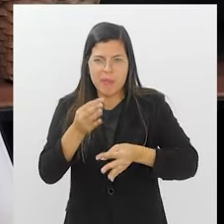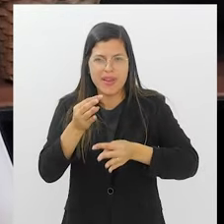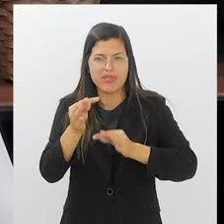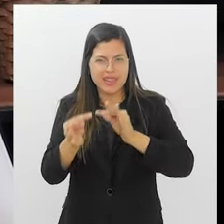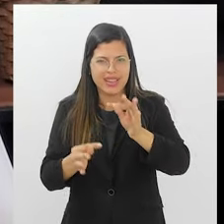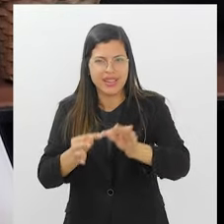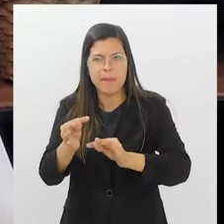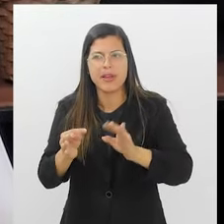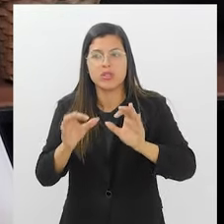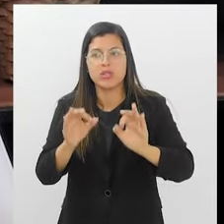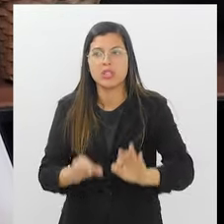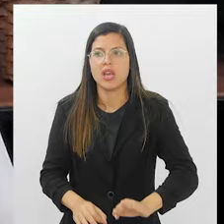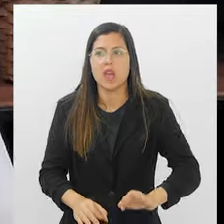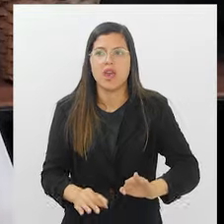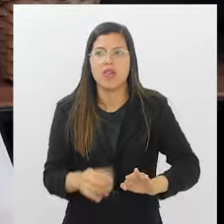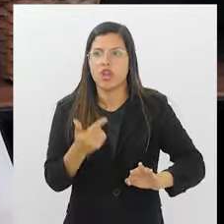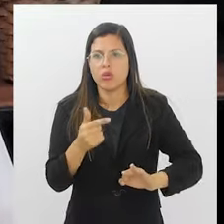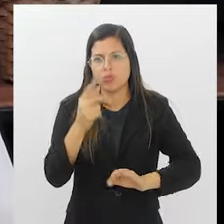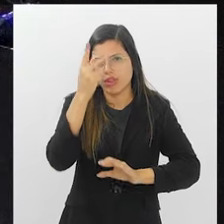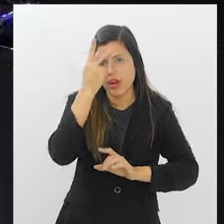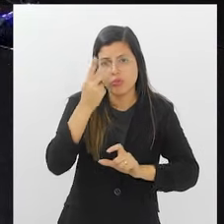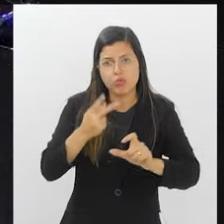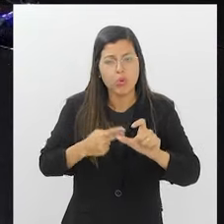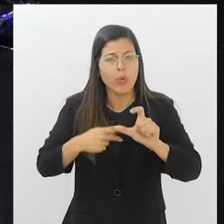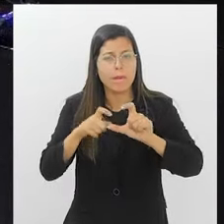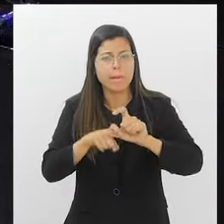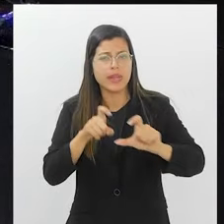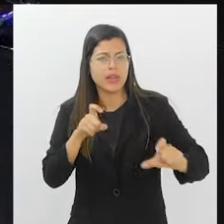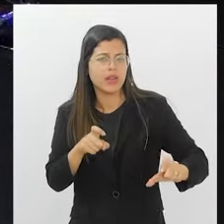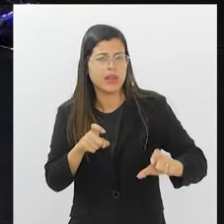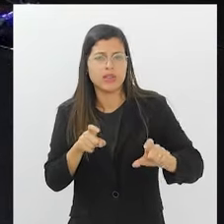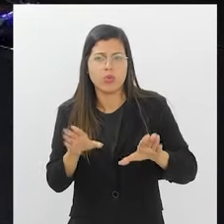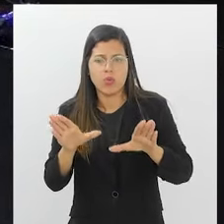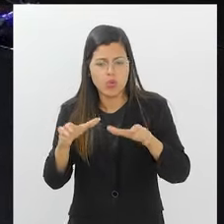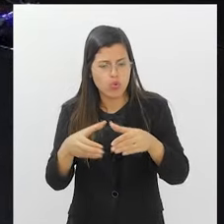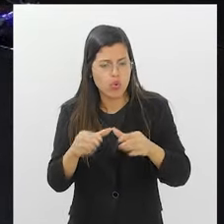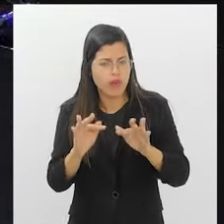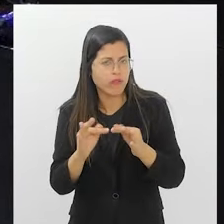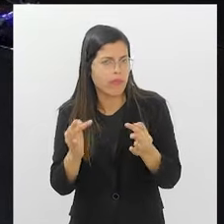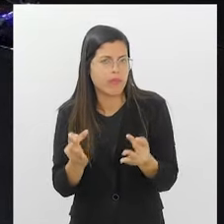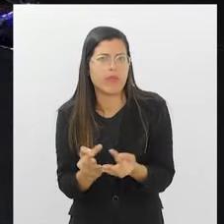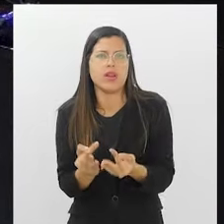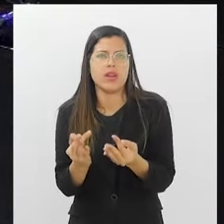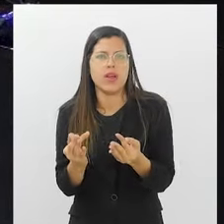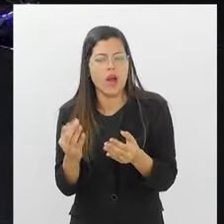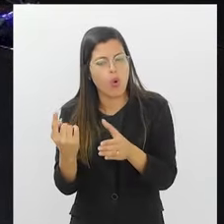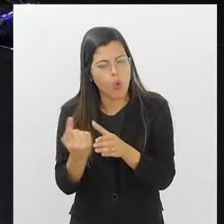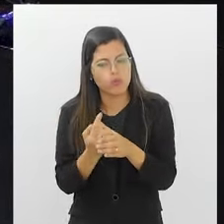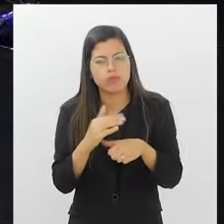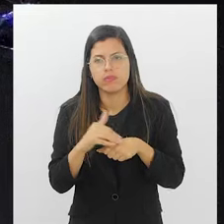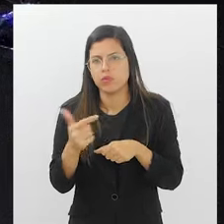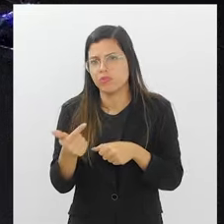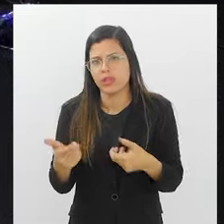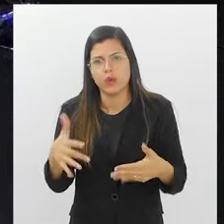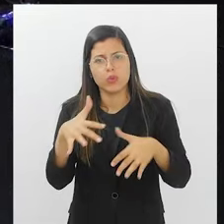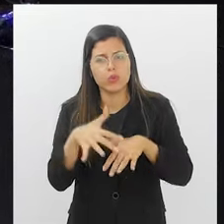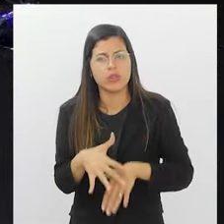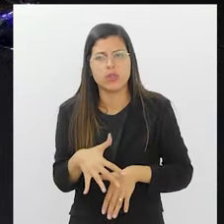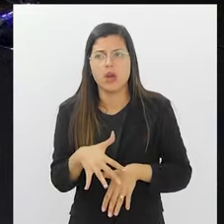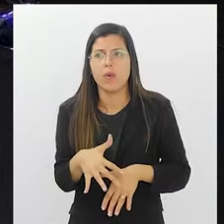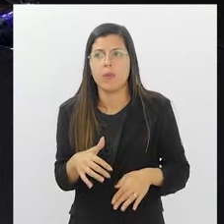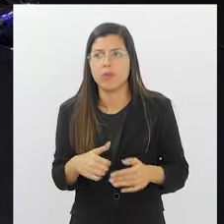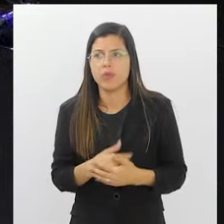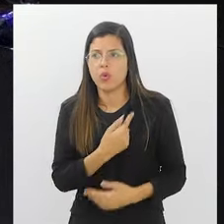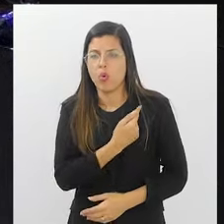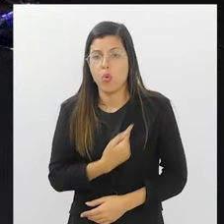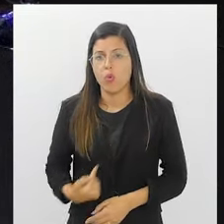temos autonomia, aí não temos nem a rede de apoio, né, acolhida, não temos inclusão. Então, são vários